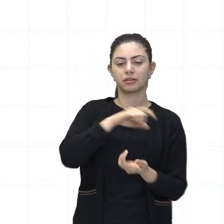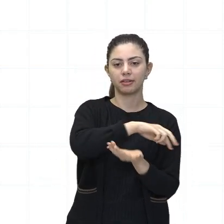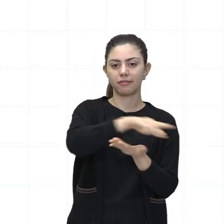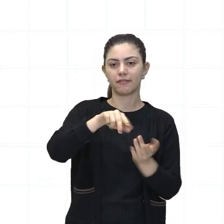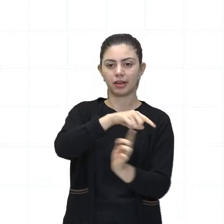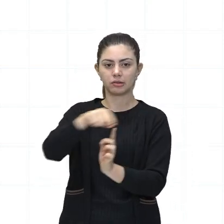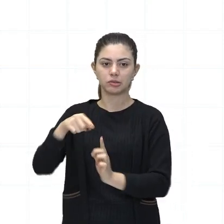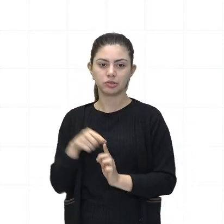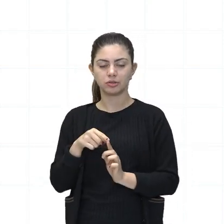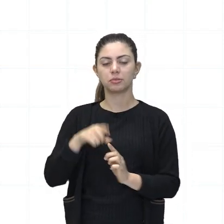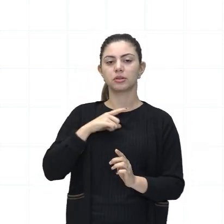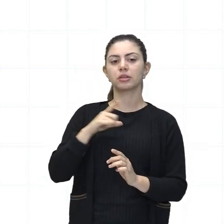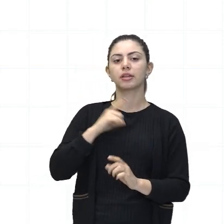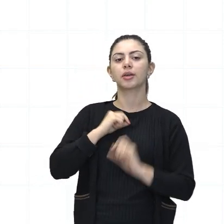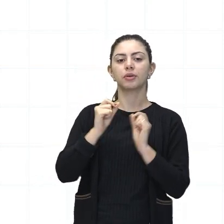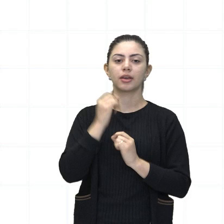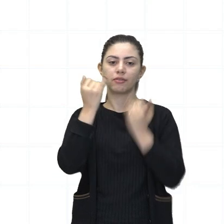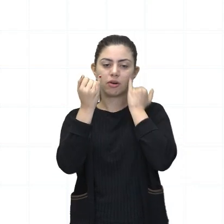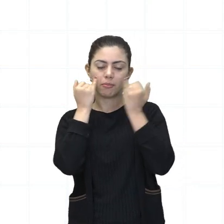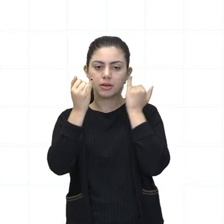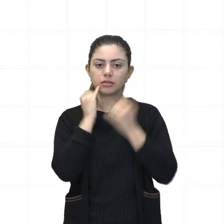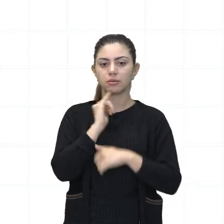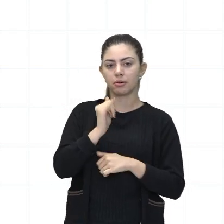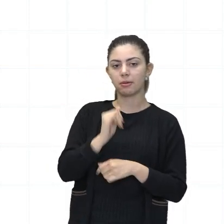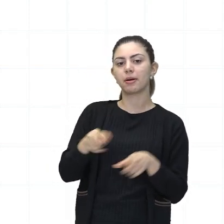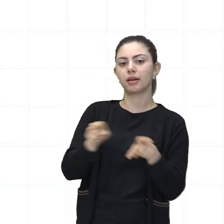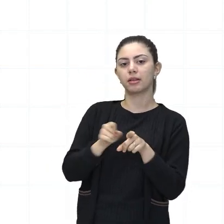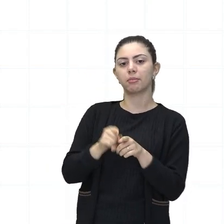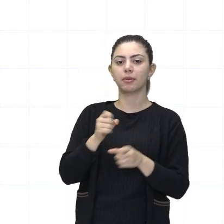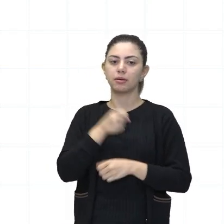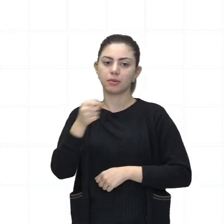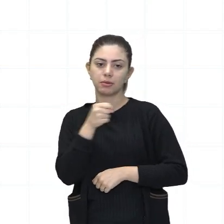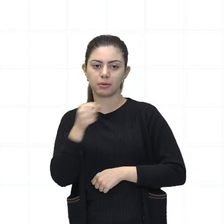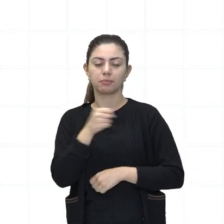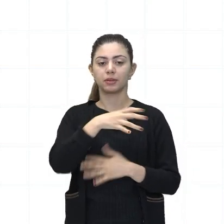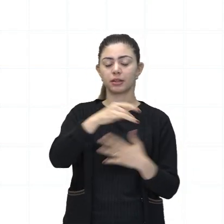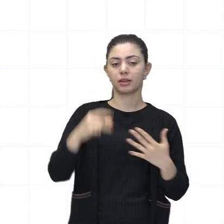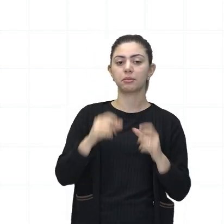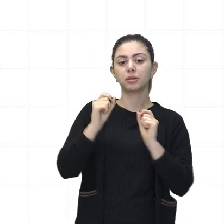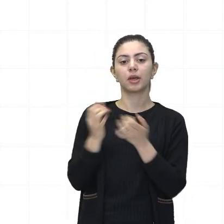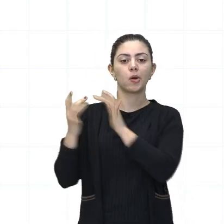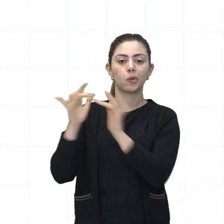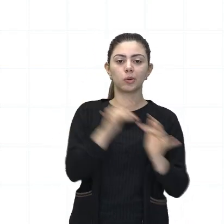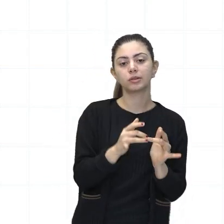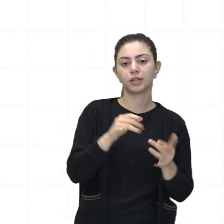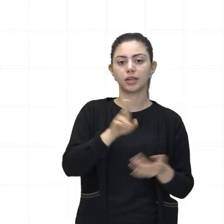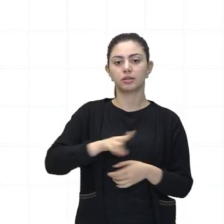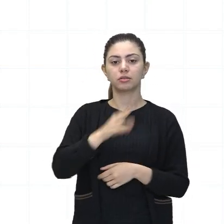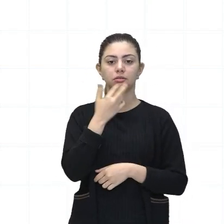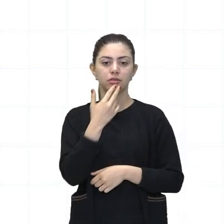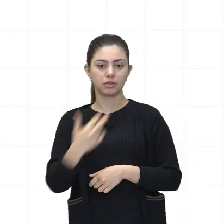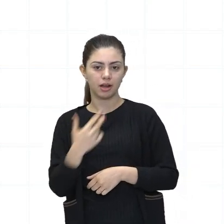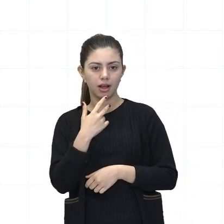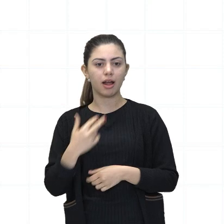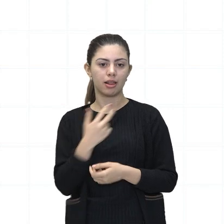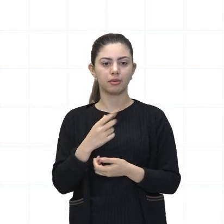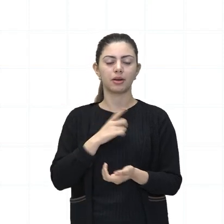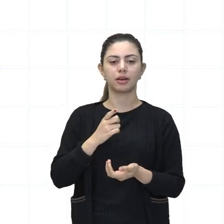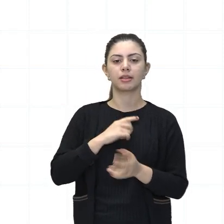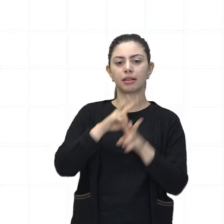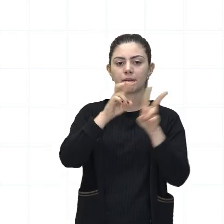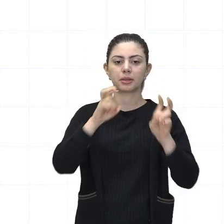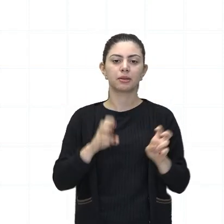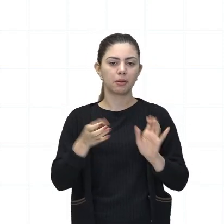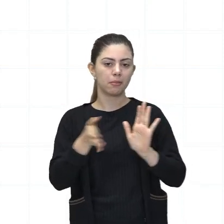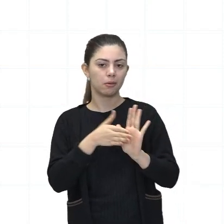informativo, jornalístico. E o detalhamento é contexto, usos da língua relacionado com as temáticas propostas